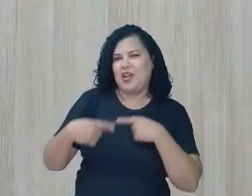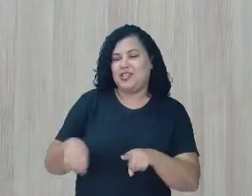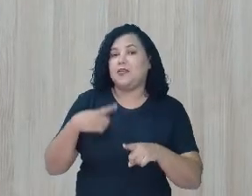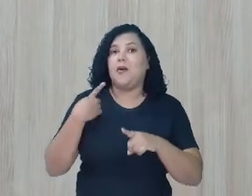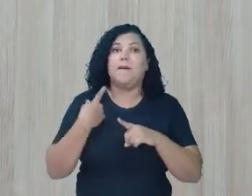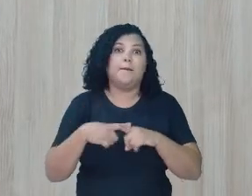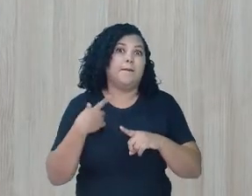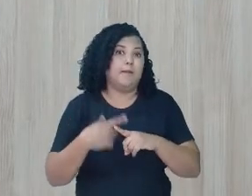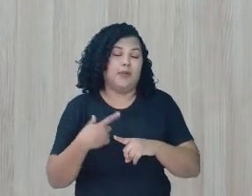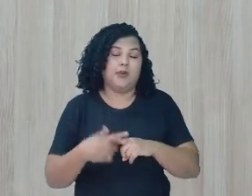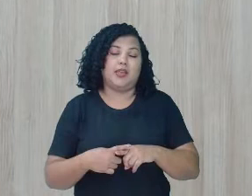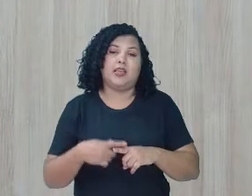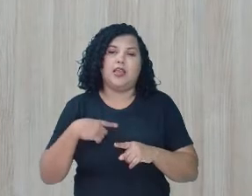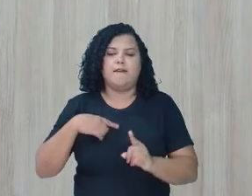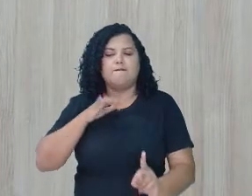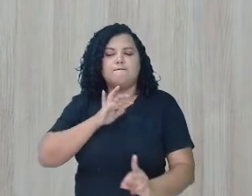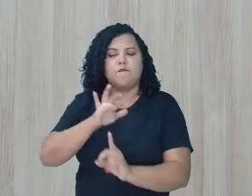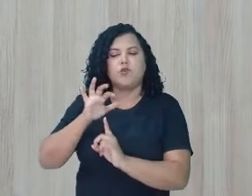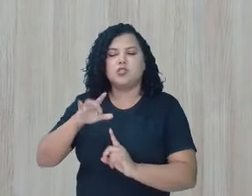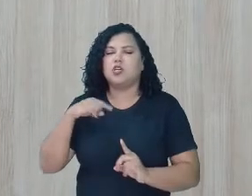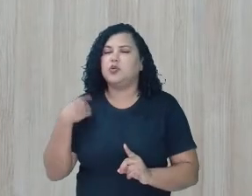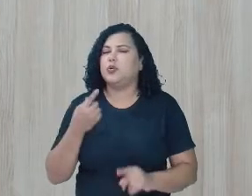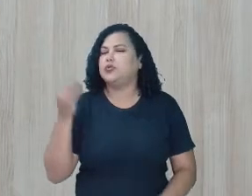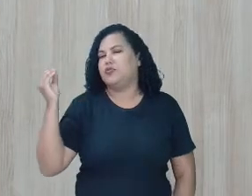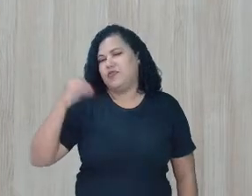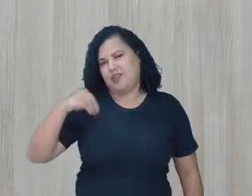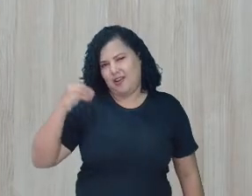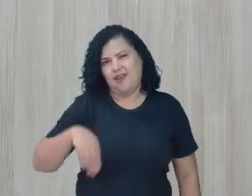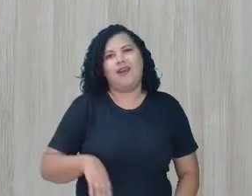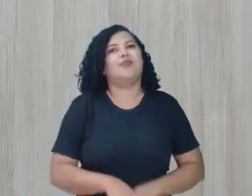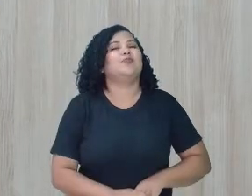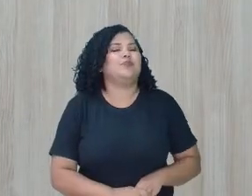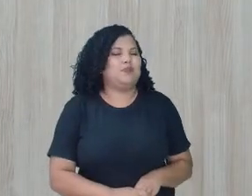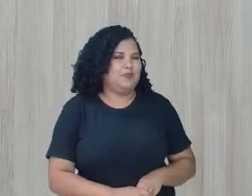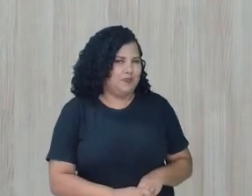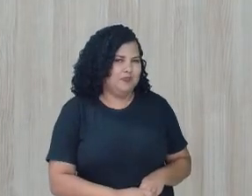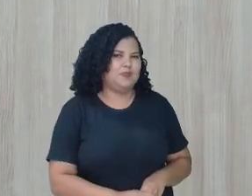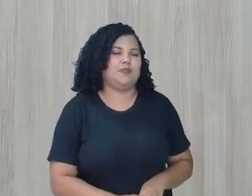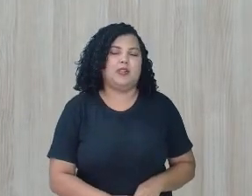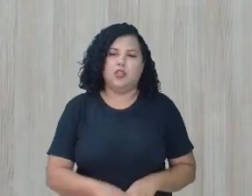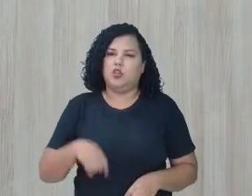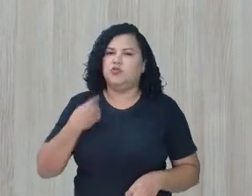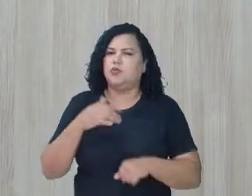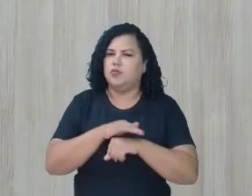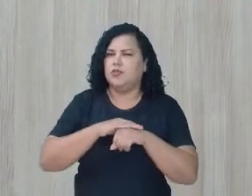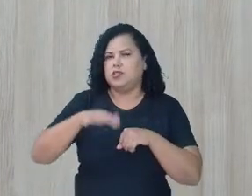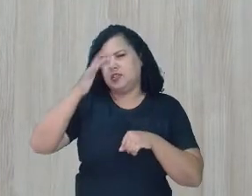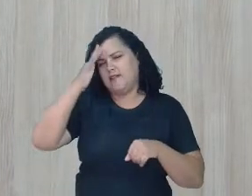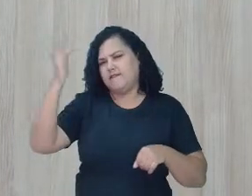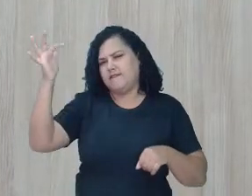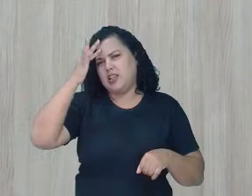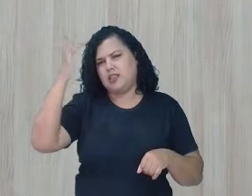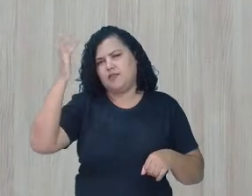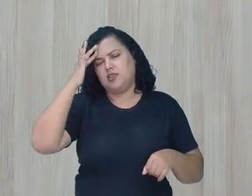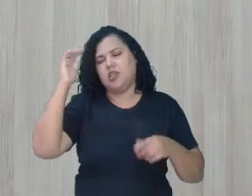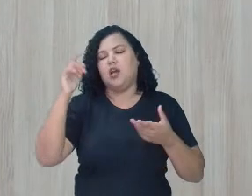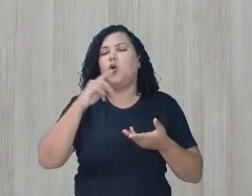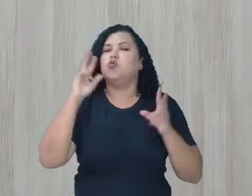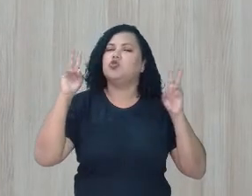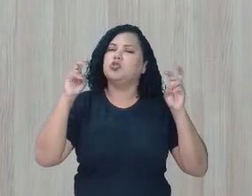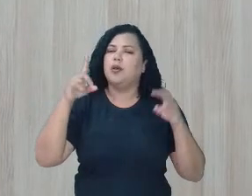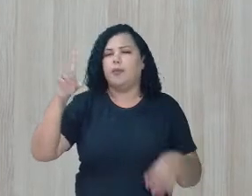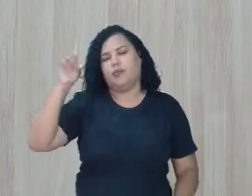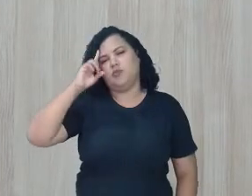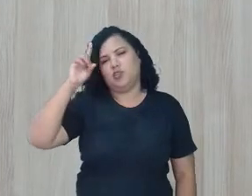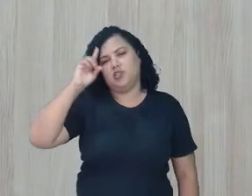ataca justamente as nossas fraquezas. A gente vai falar de forma muito reflexiva sobre as questões do nosso cotidiano e